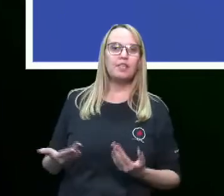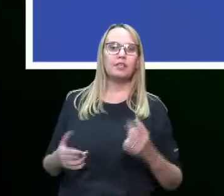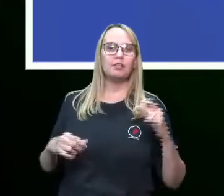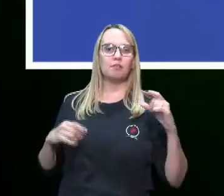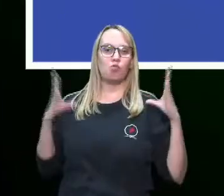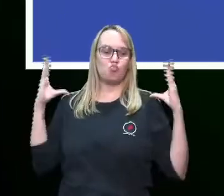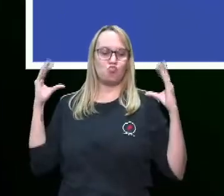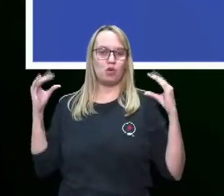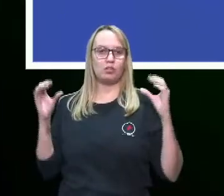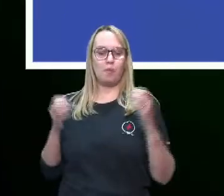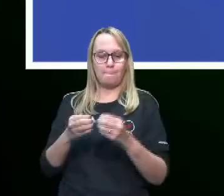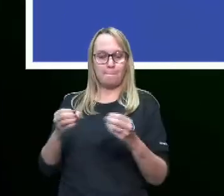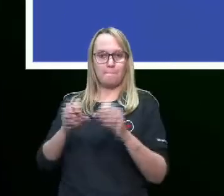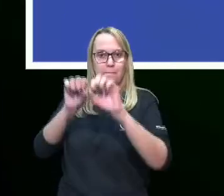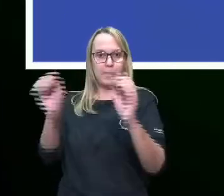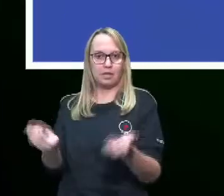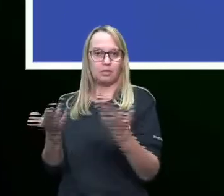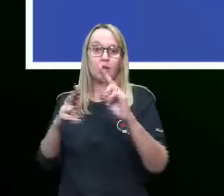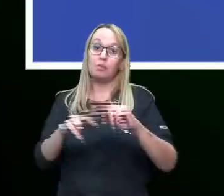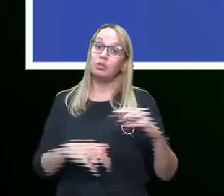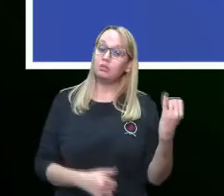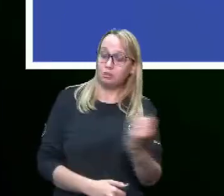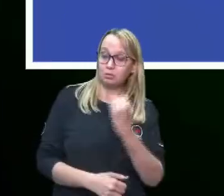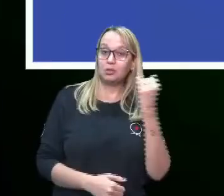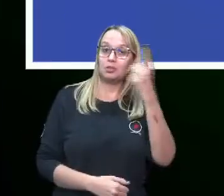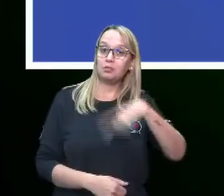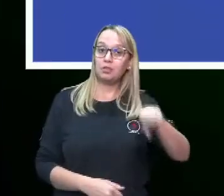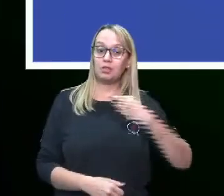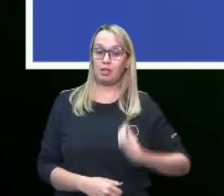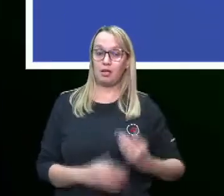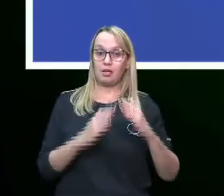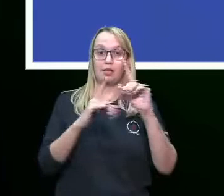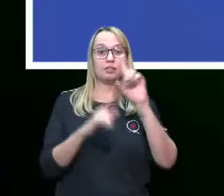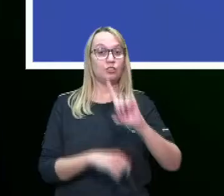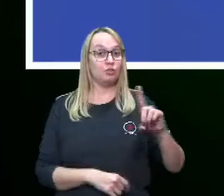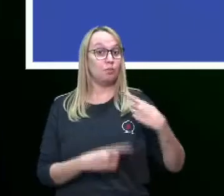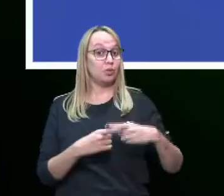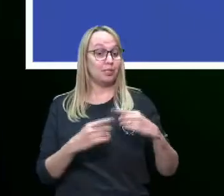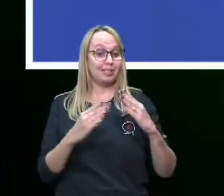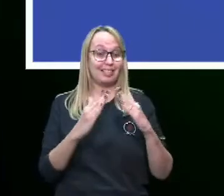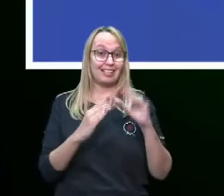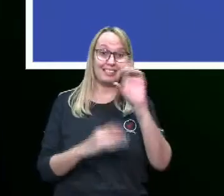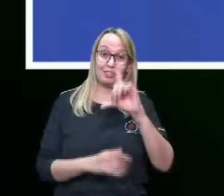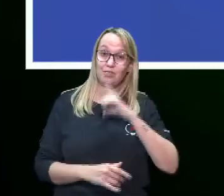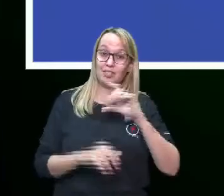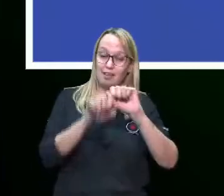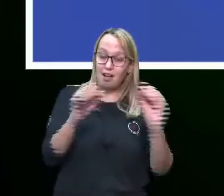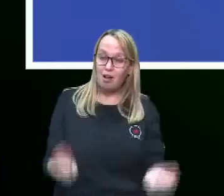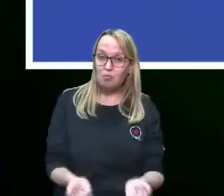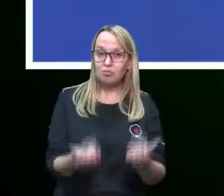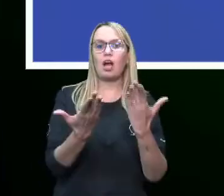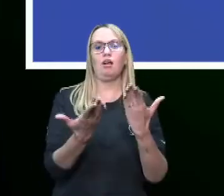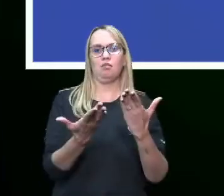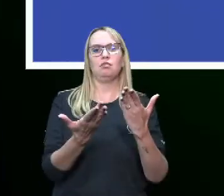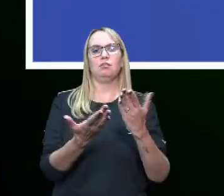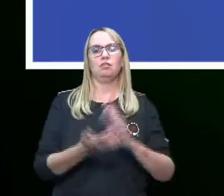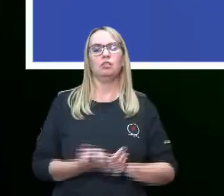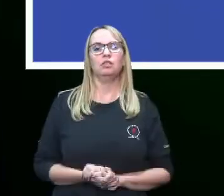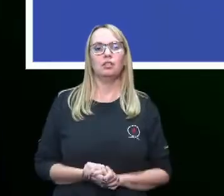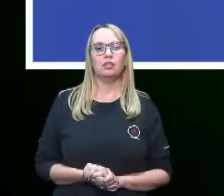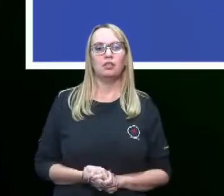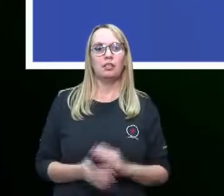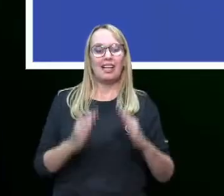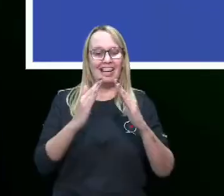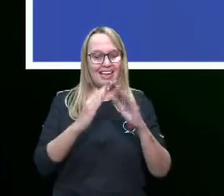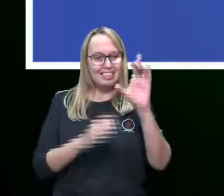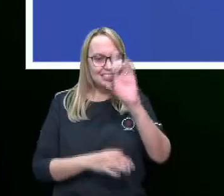altar. Por isso que é importante você estar na casa de Deus, porque na casa de Deus tem altar. No online não tem altar não, mas na casa